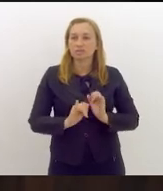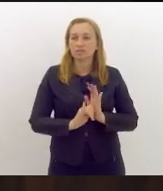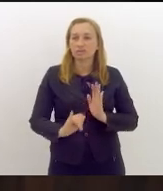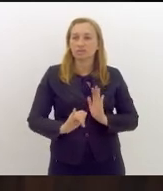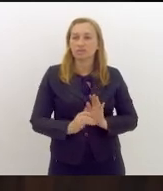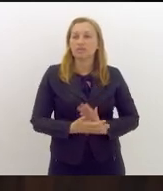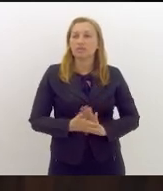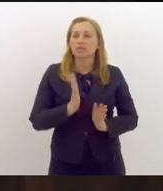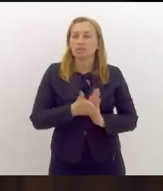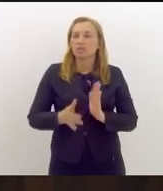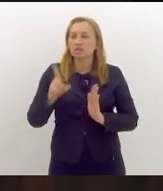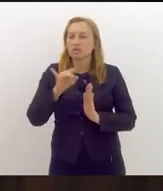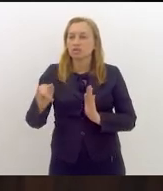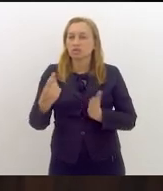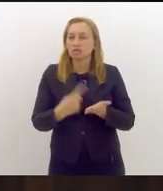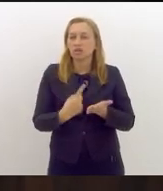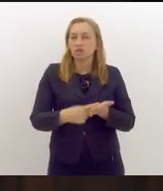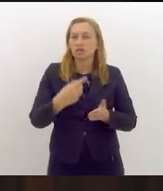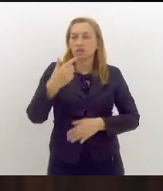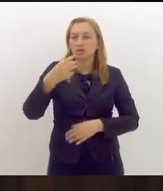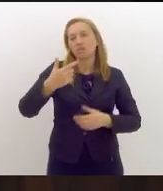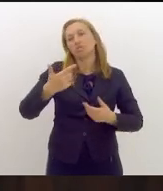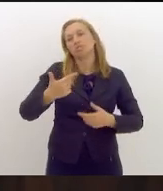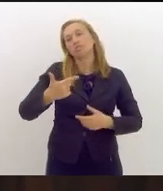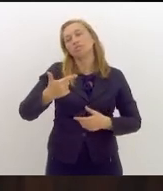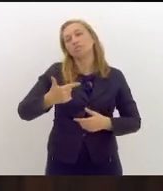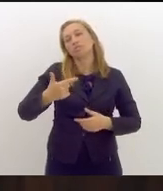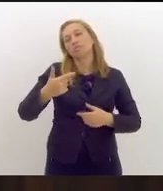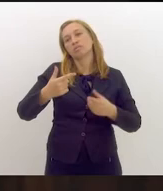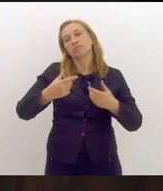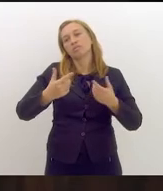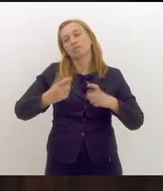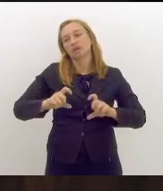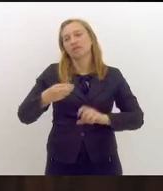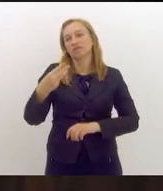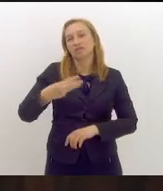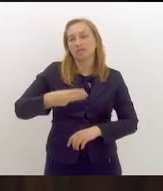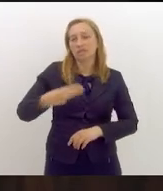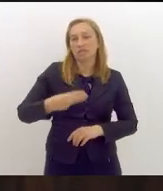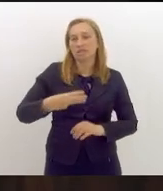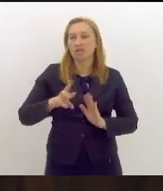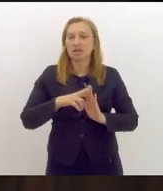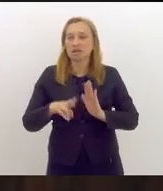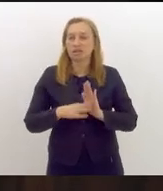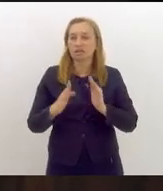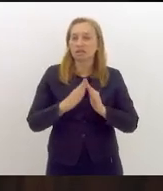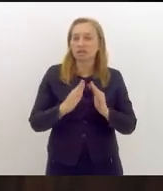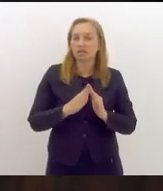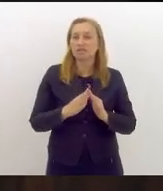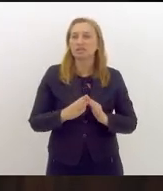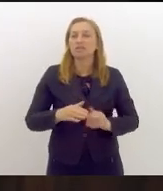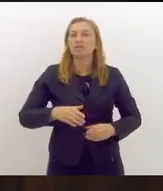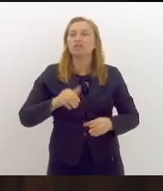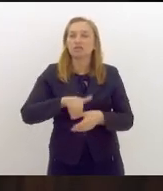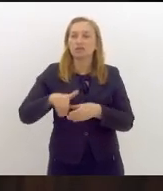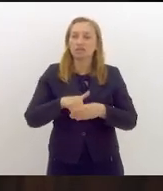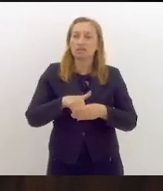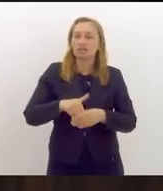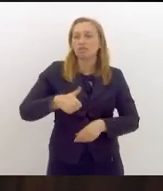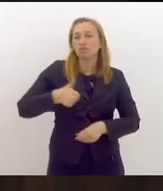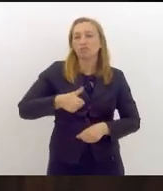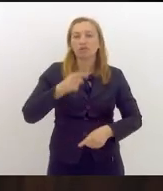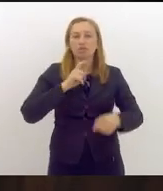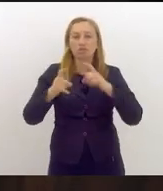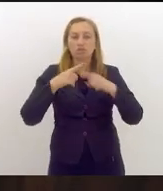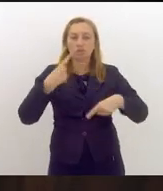incluído na ordem do dia de acordo com o terceiro do artigo 47 do Regimento Interno intermitação ordinária em votação em